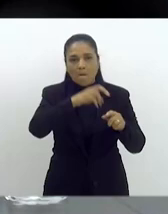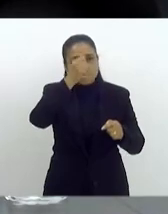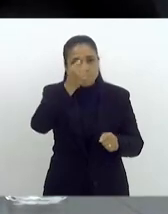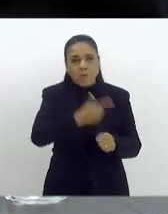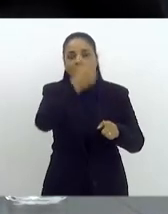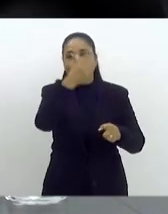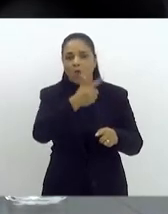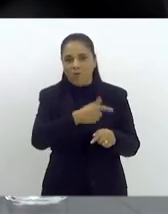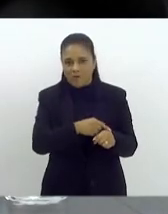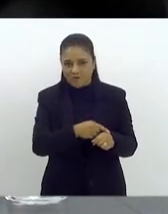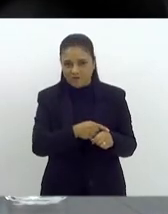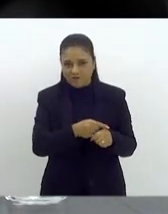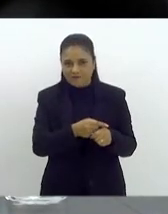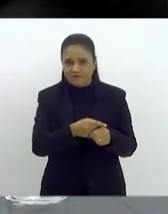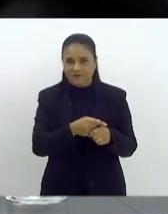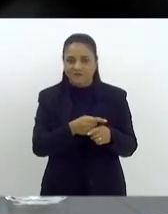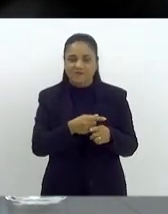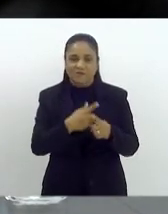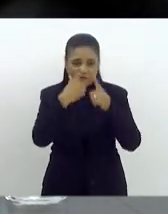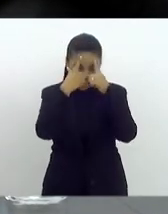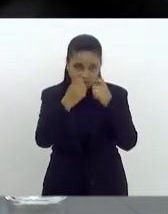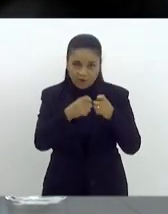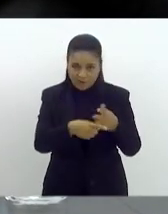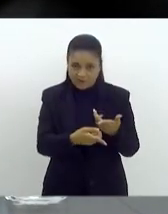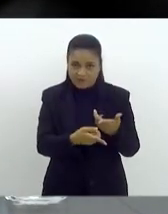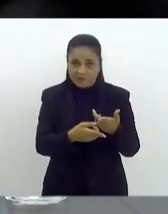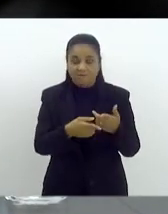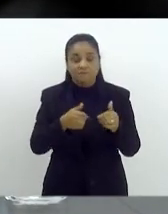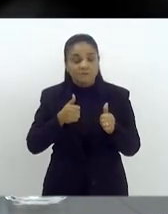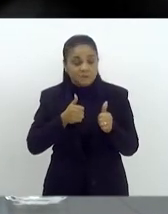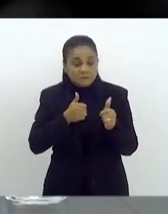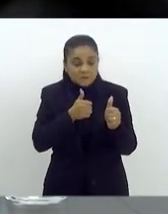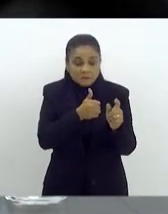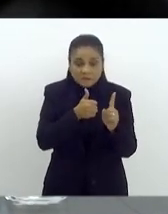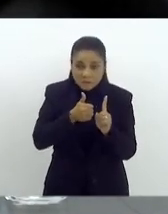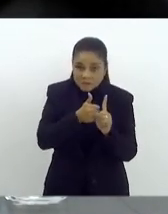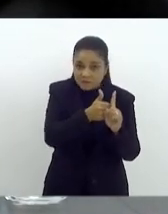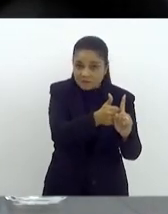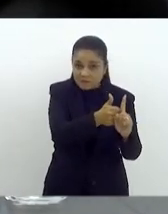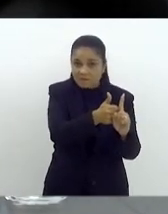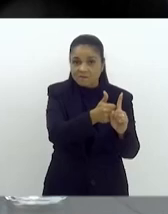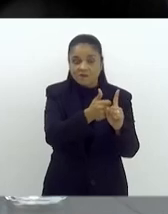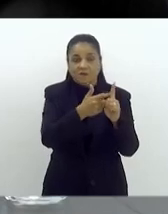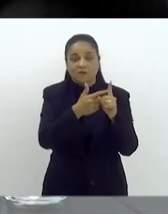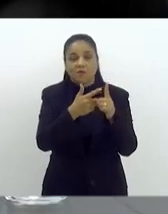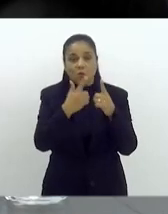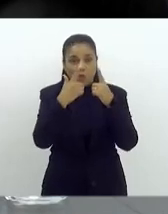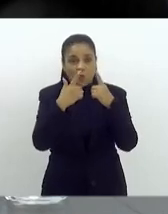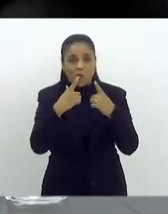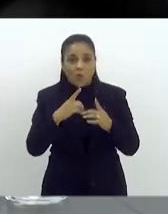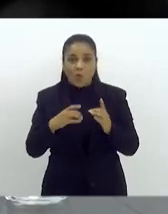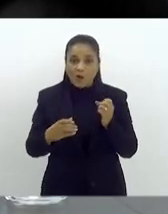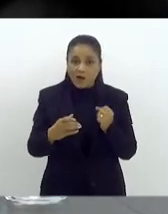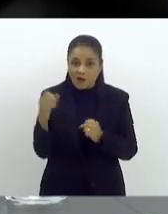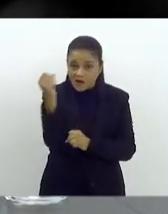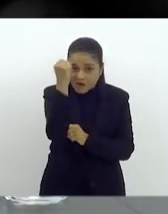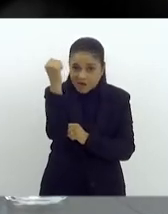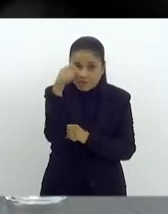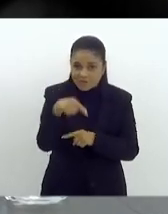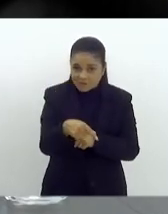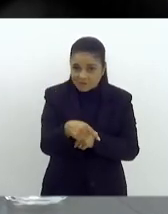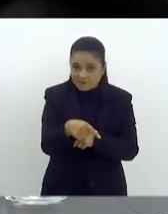e é importante destacar que esse crime de perseguição ele ele vai impactar toda a rotina de vida dessa mulher né